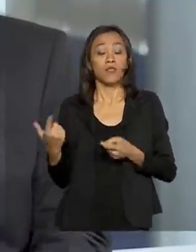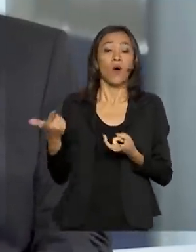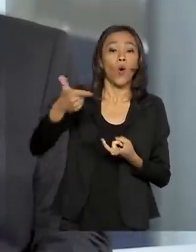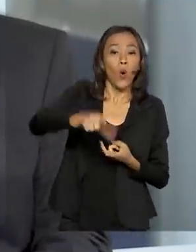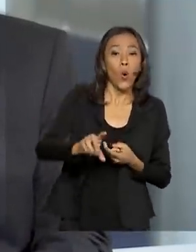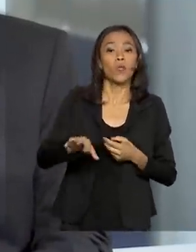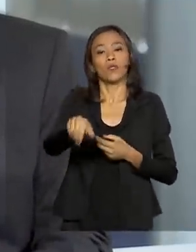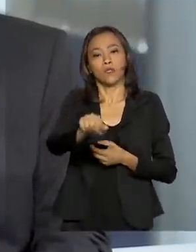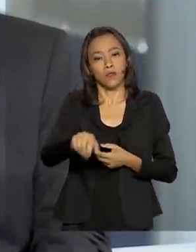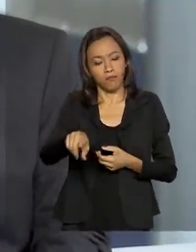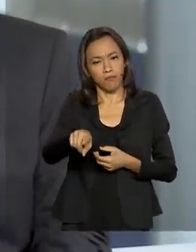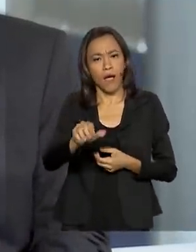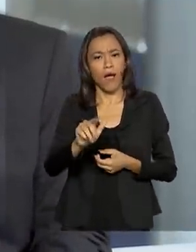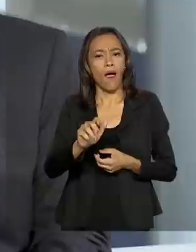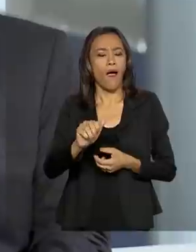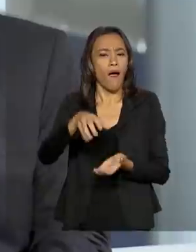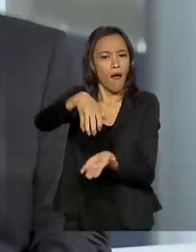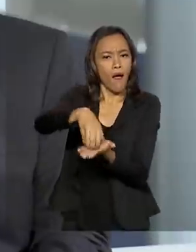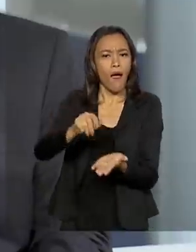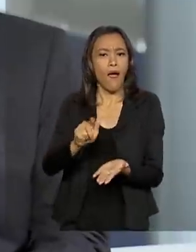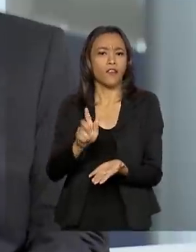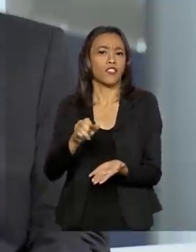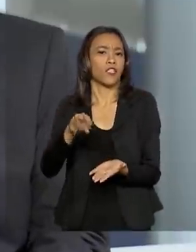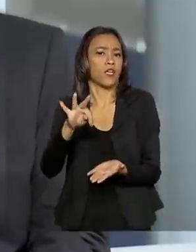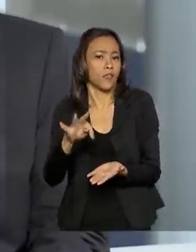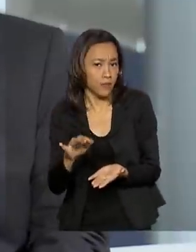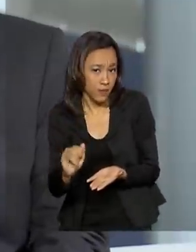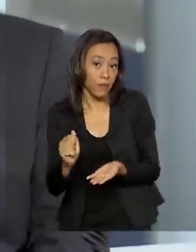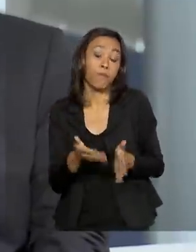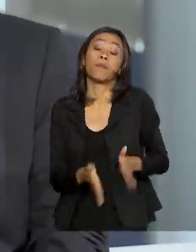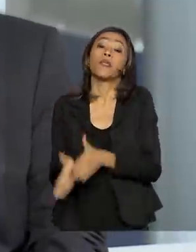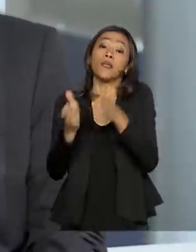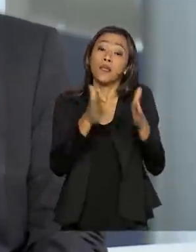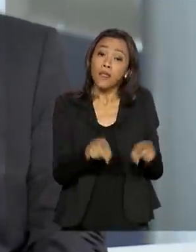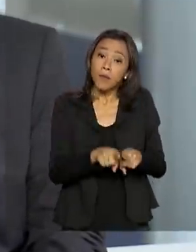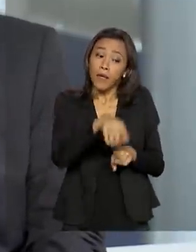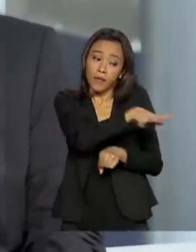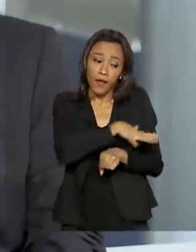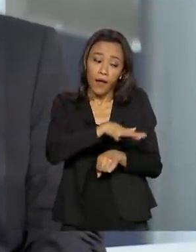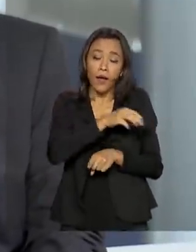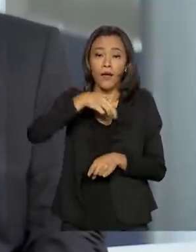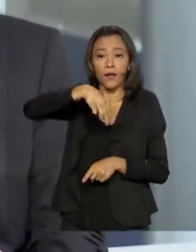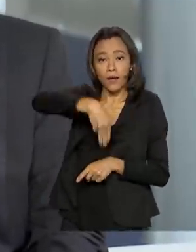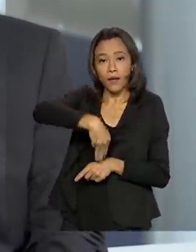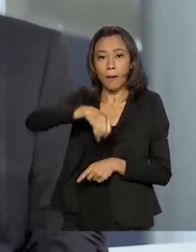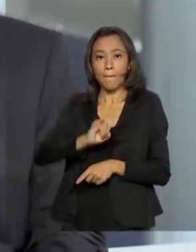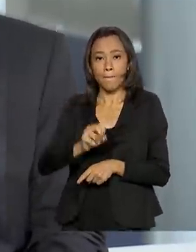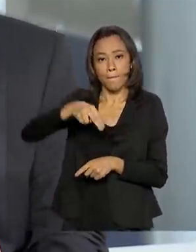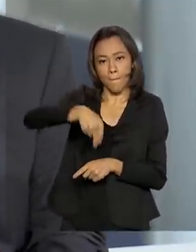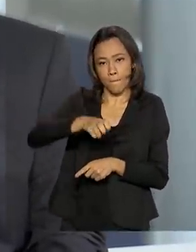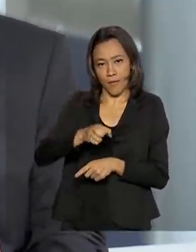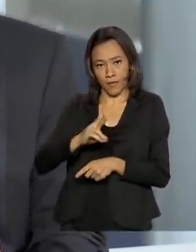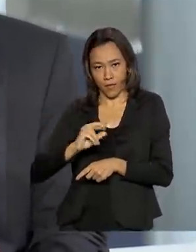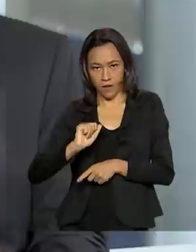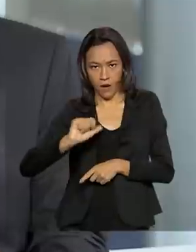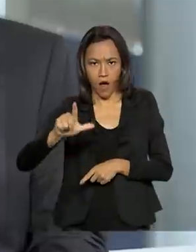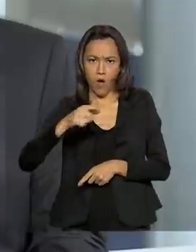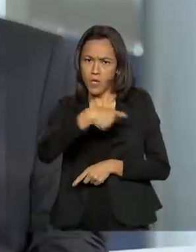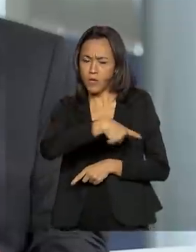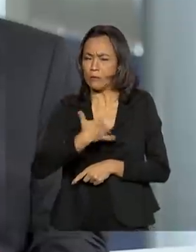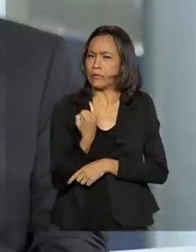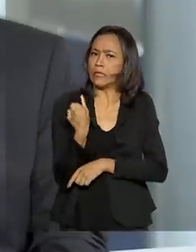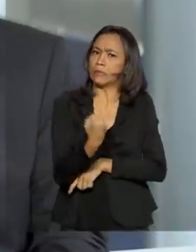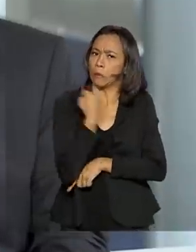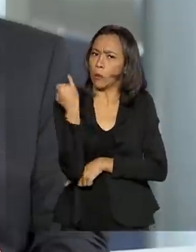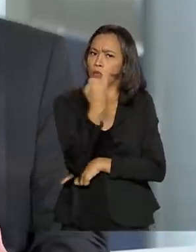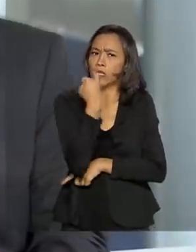o abastecimento de combustíveis no Brasil. E o mineral também, porque o mineral é básico, faz parte de toda a